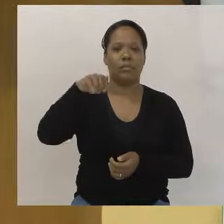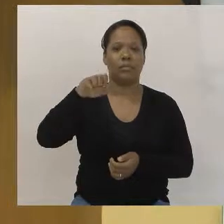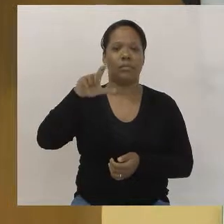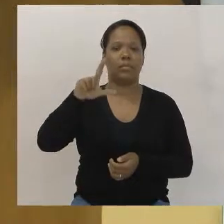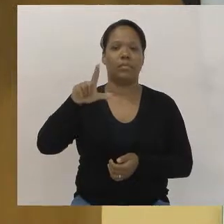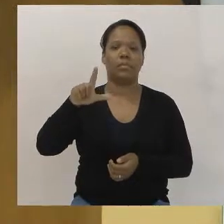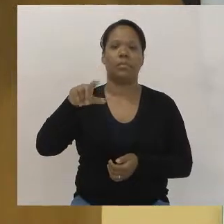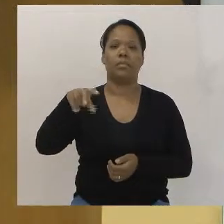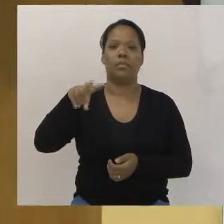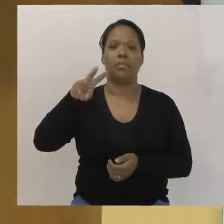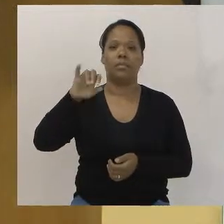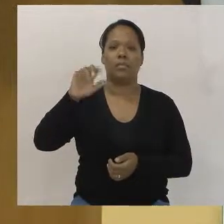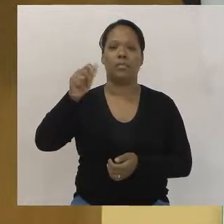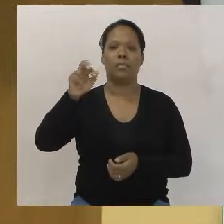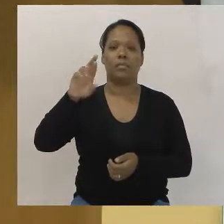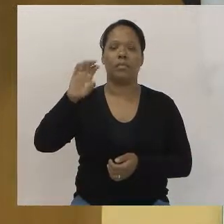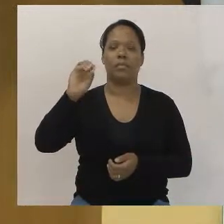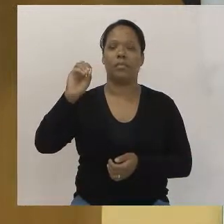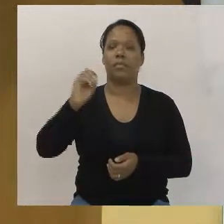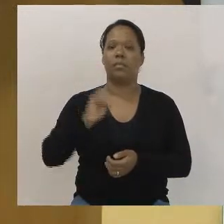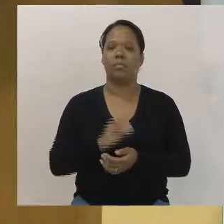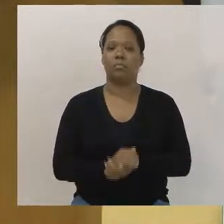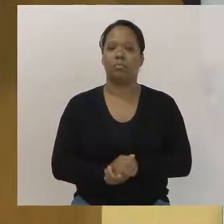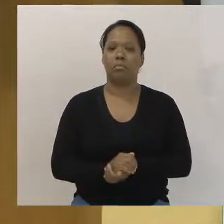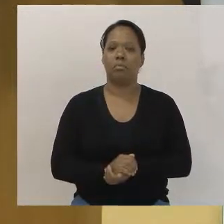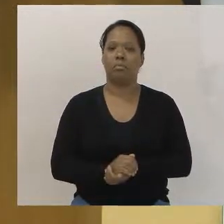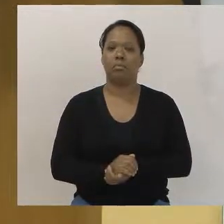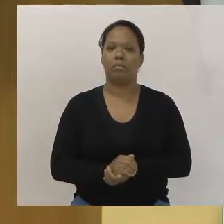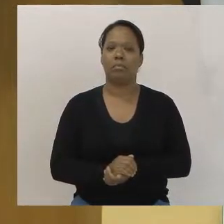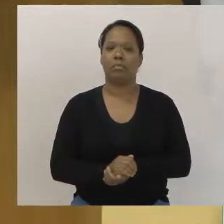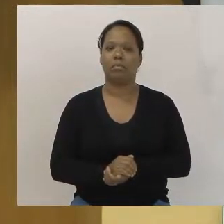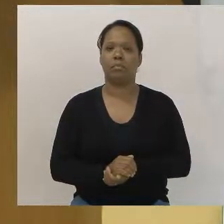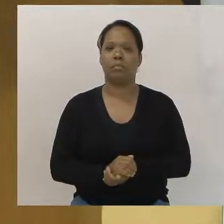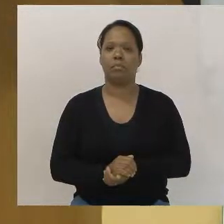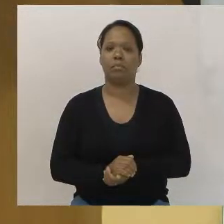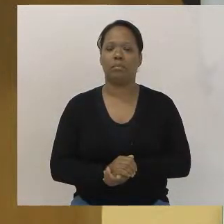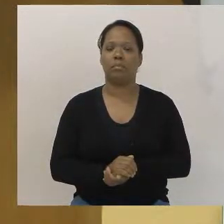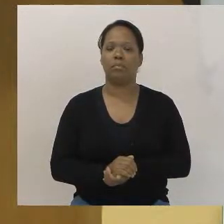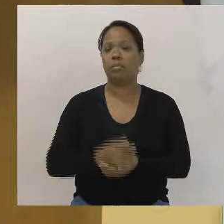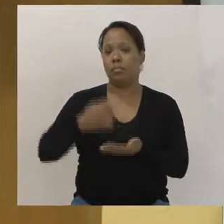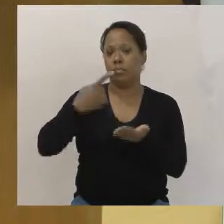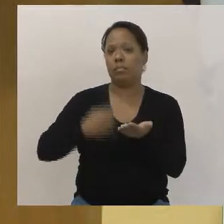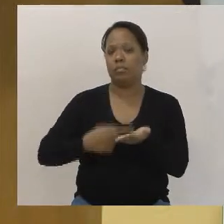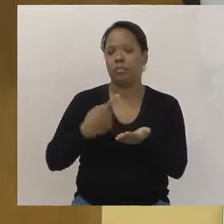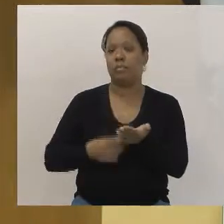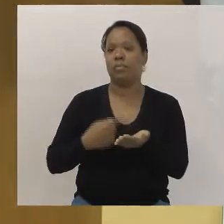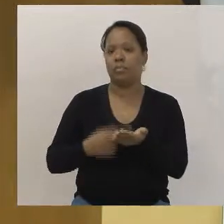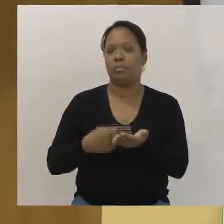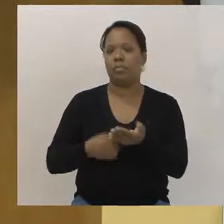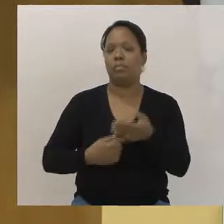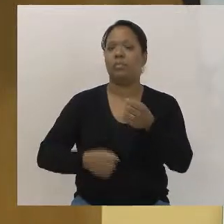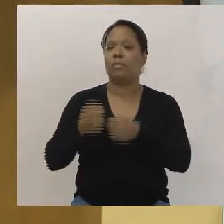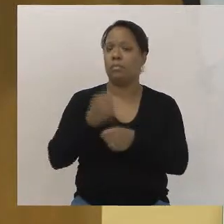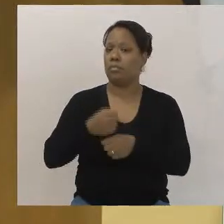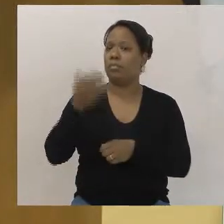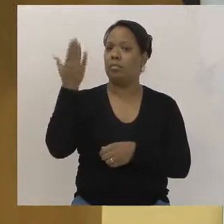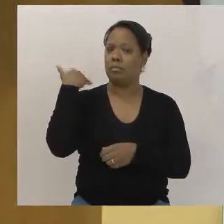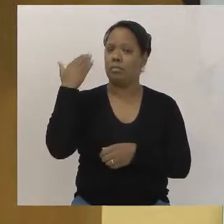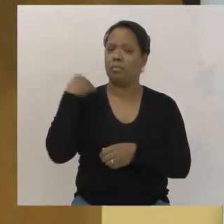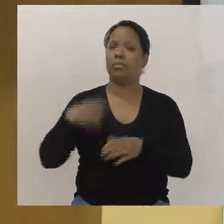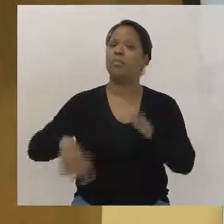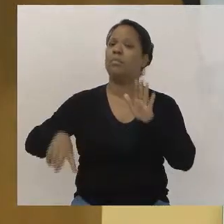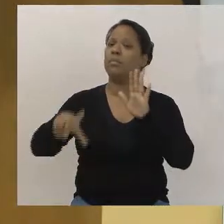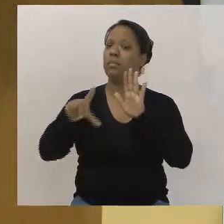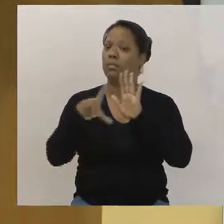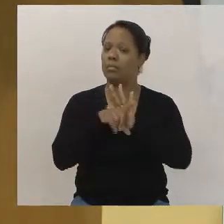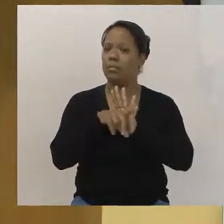acácio e estudar violino não foi feito está na no orçamento do município do ano passado está na lei de